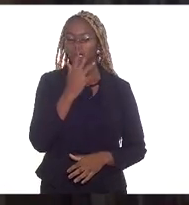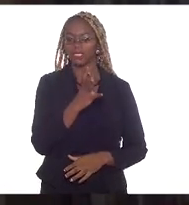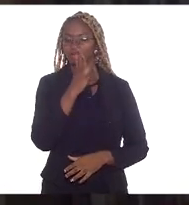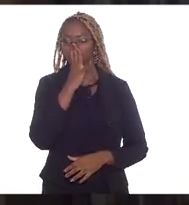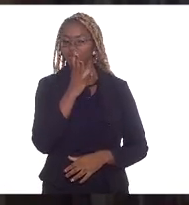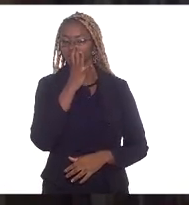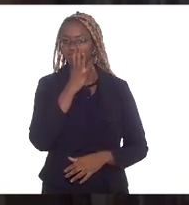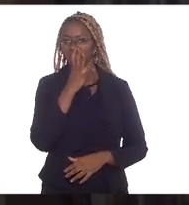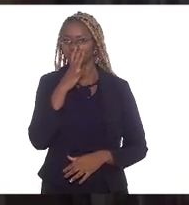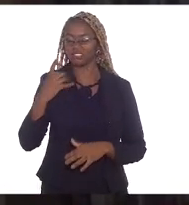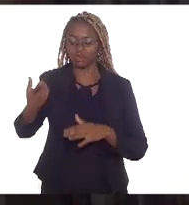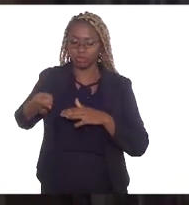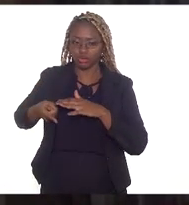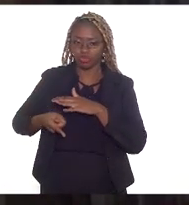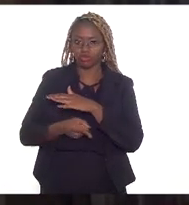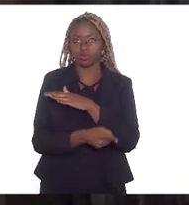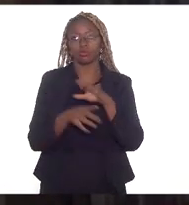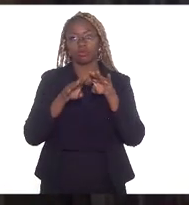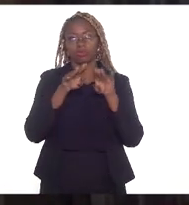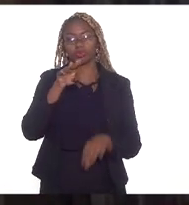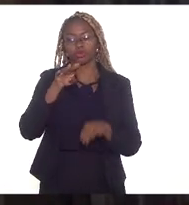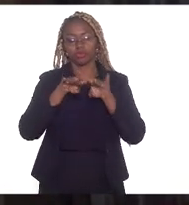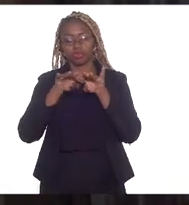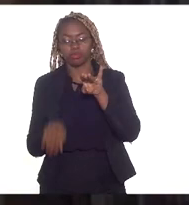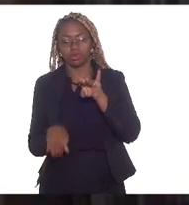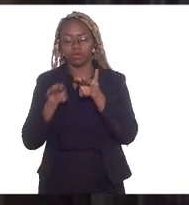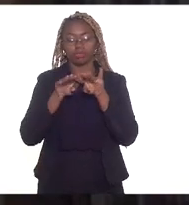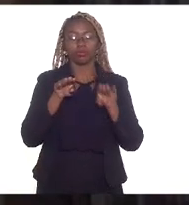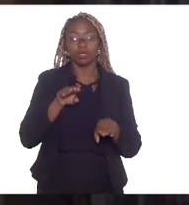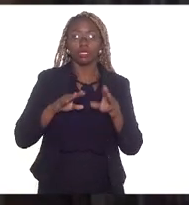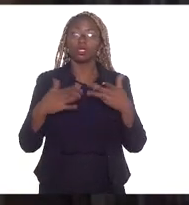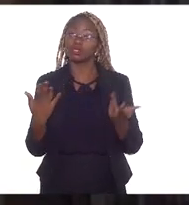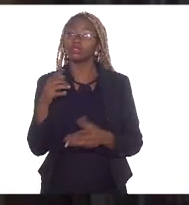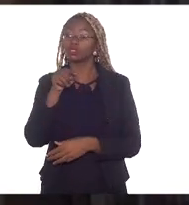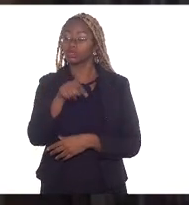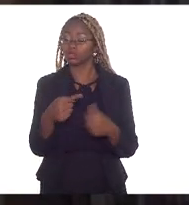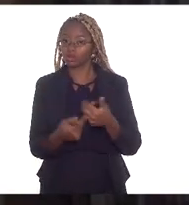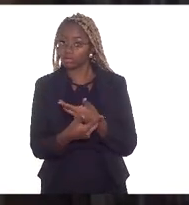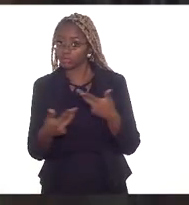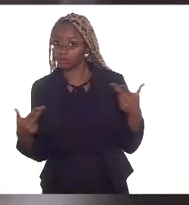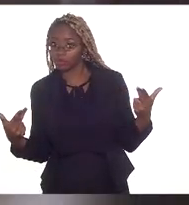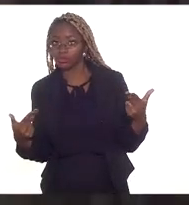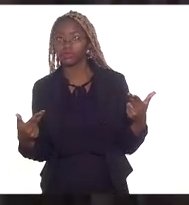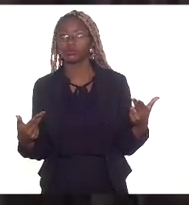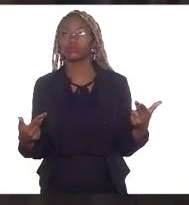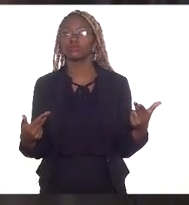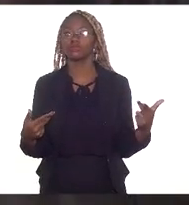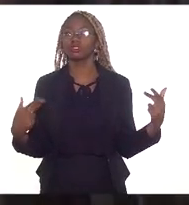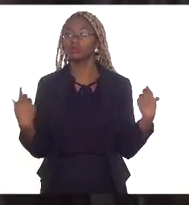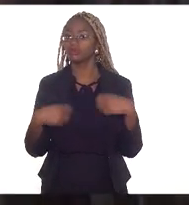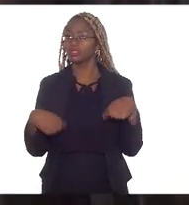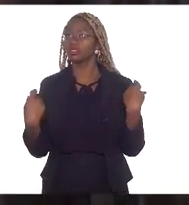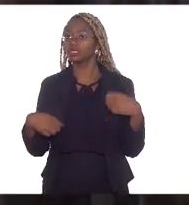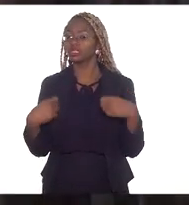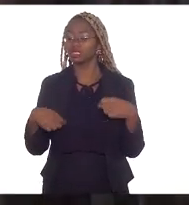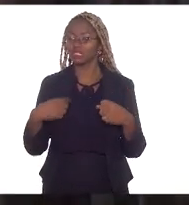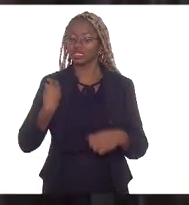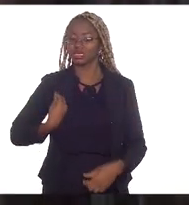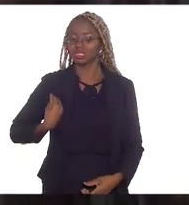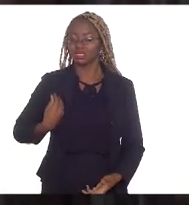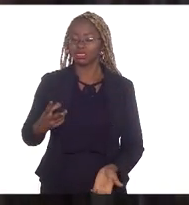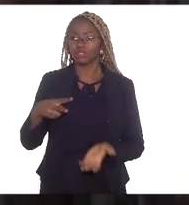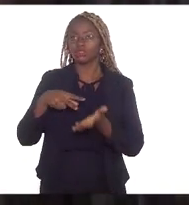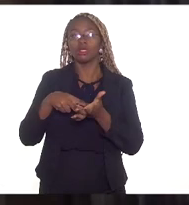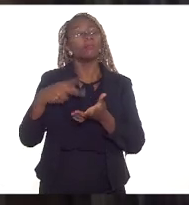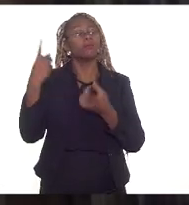exatamente o aprofundamento das desigualdades sociais. E isso daí é uma coisa que tem que existir como